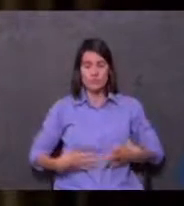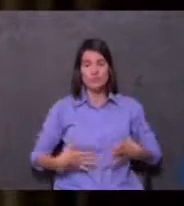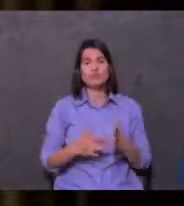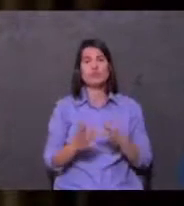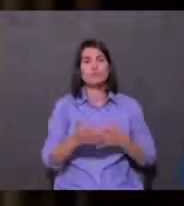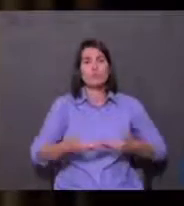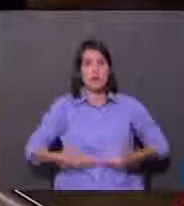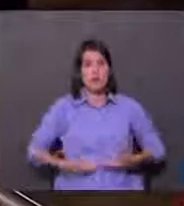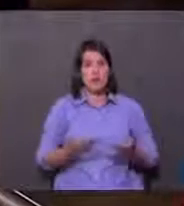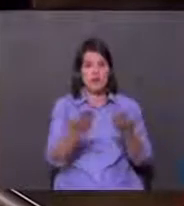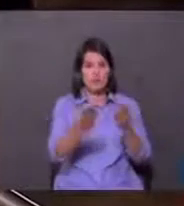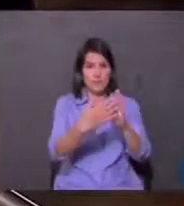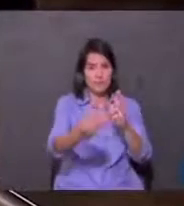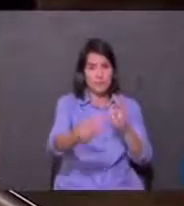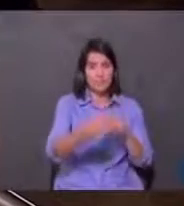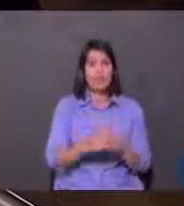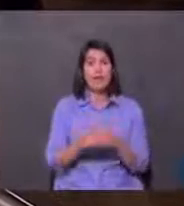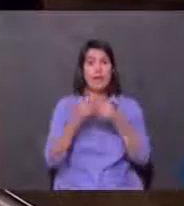ventre, Jesus.